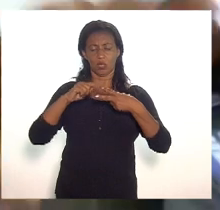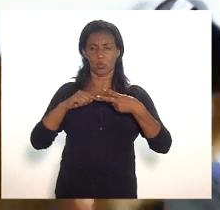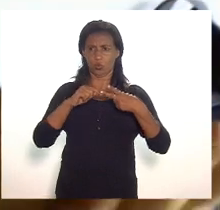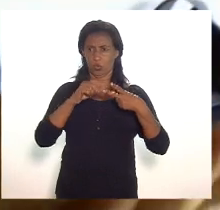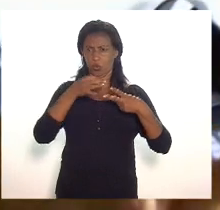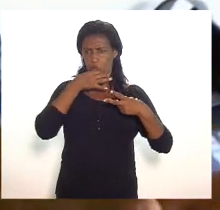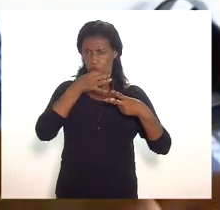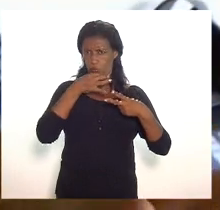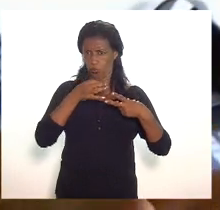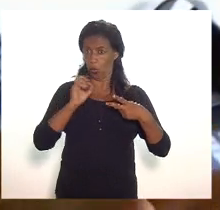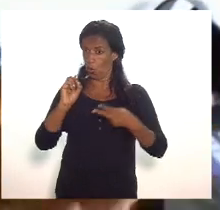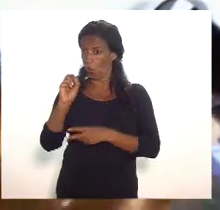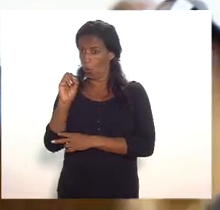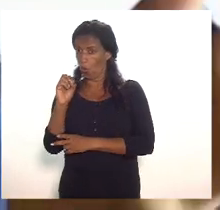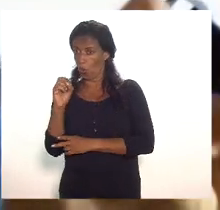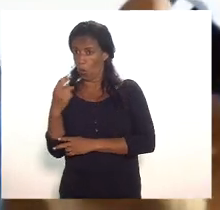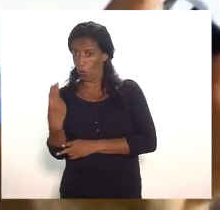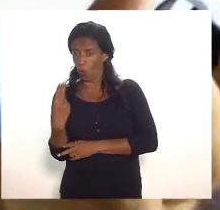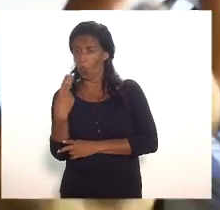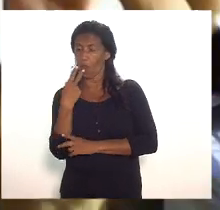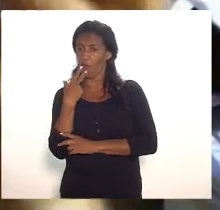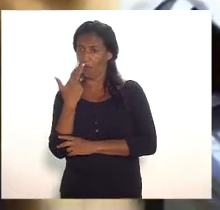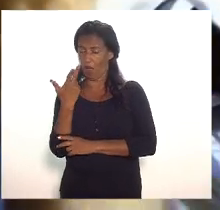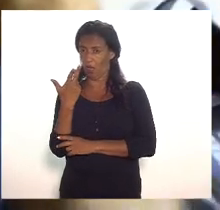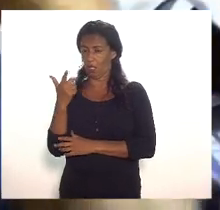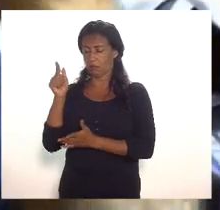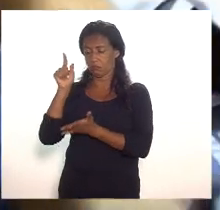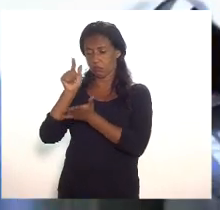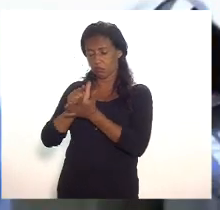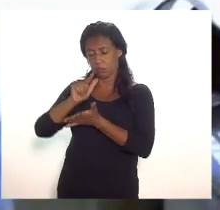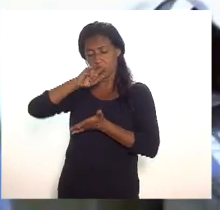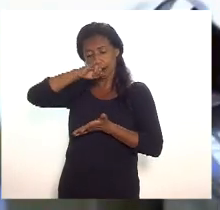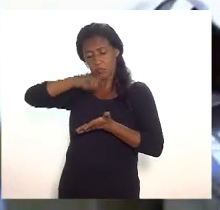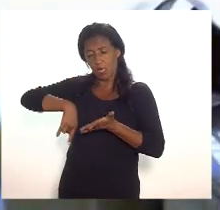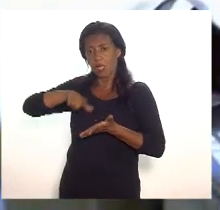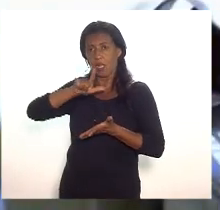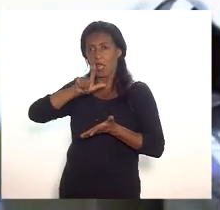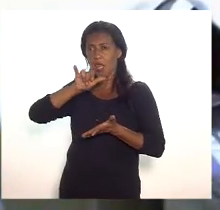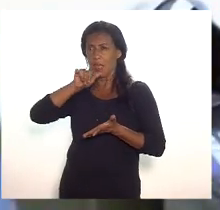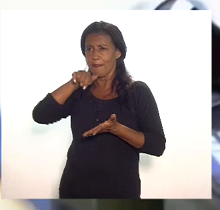Ou diz que a liminar está boa